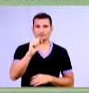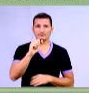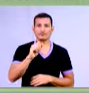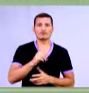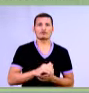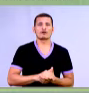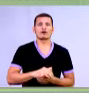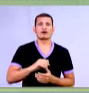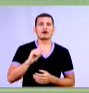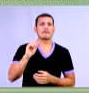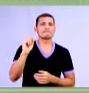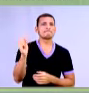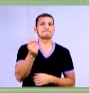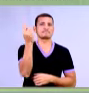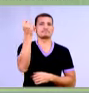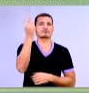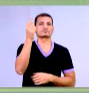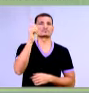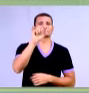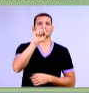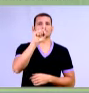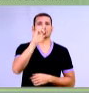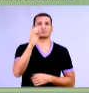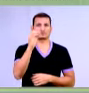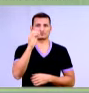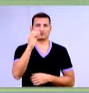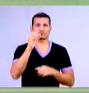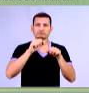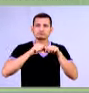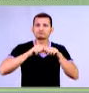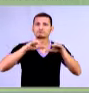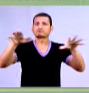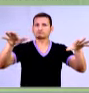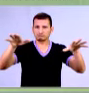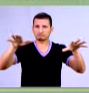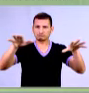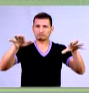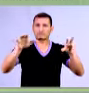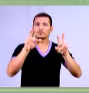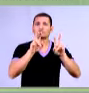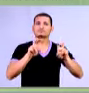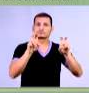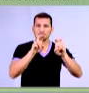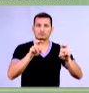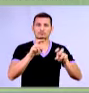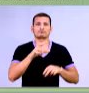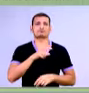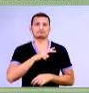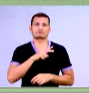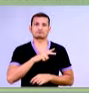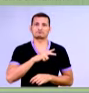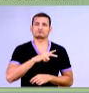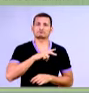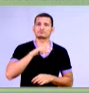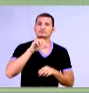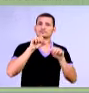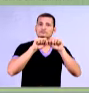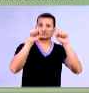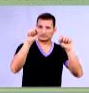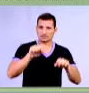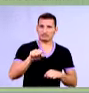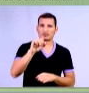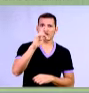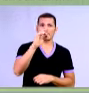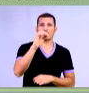sistema operacional que foi disponibilizado em massa nos computadores pessoais, né? O sistema DOS. E vocês podem perceber que nessa imagem que